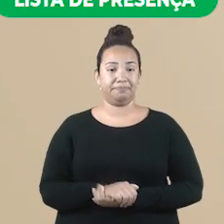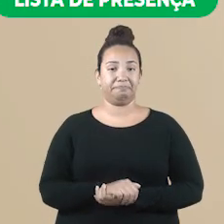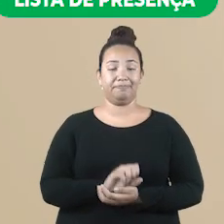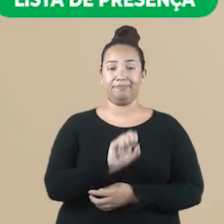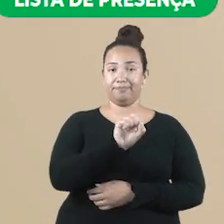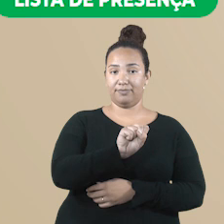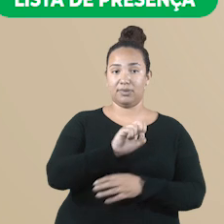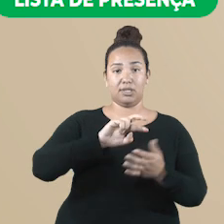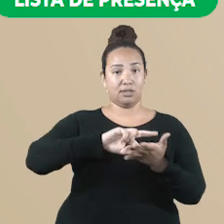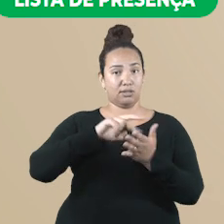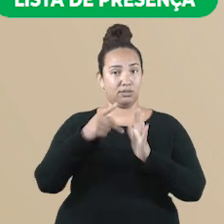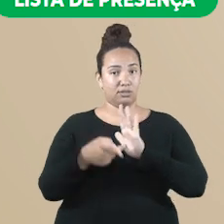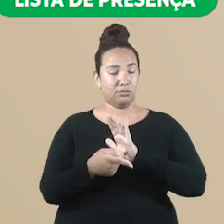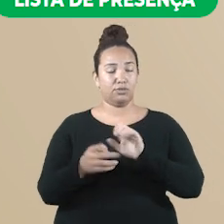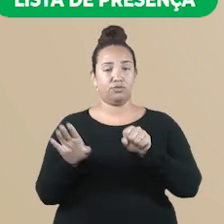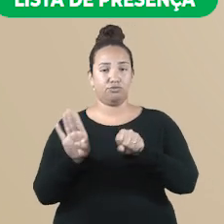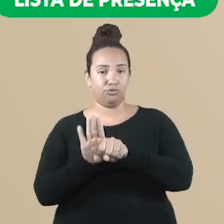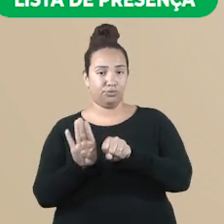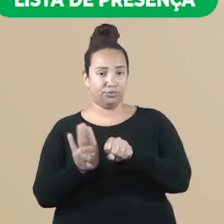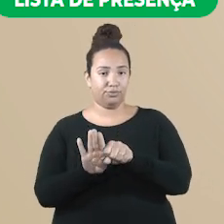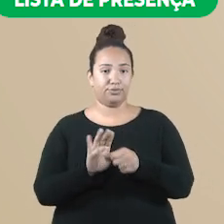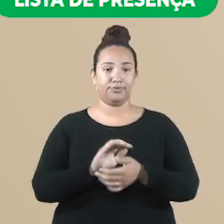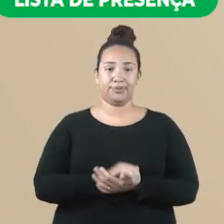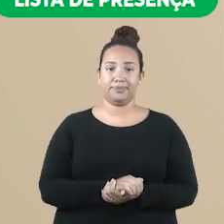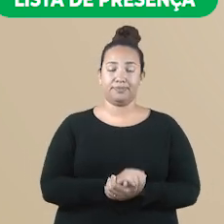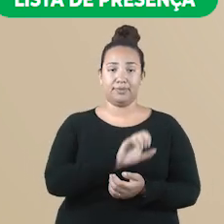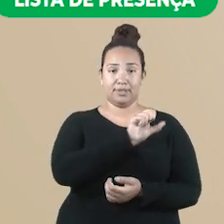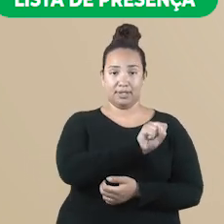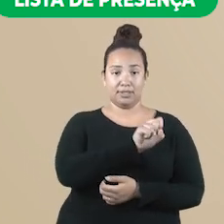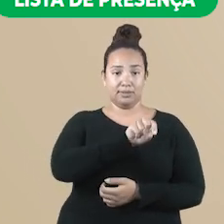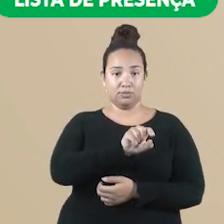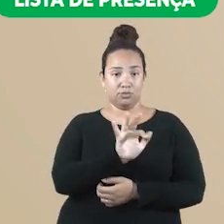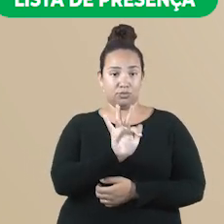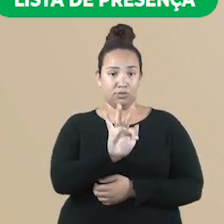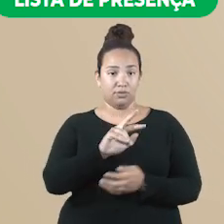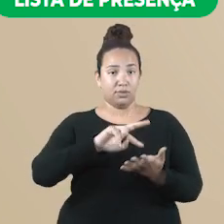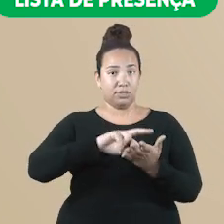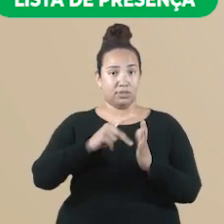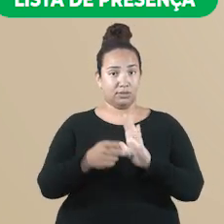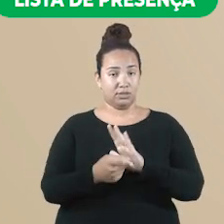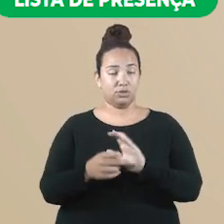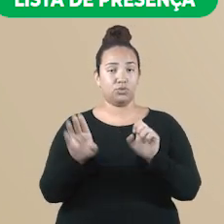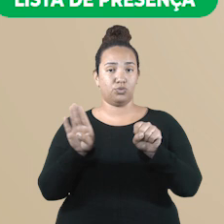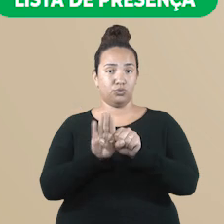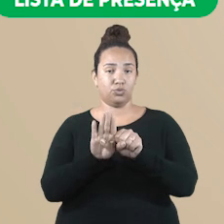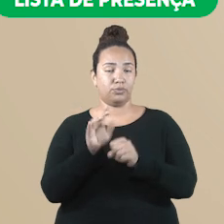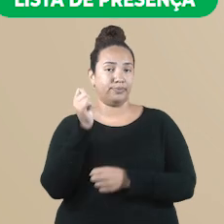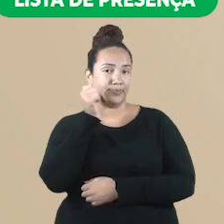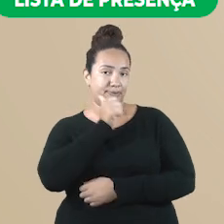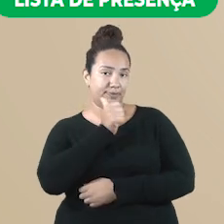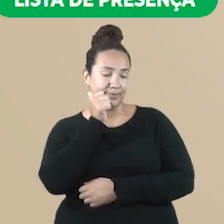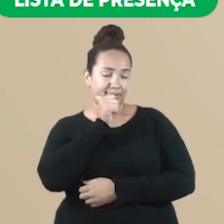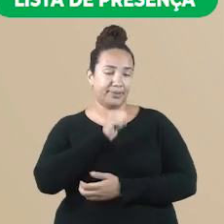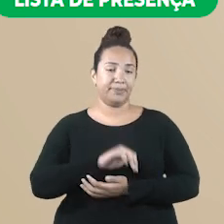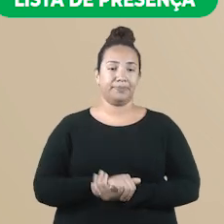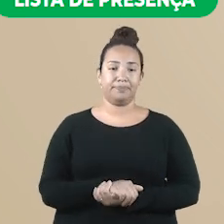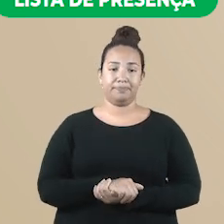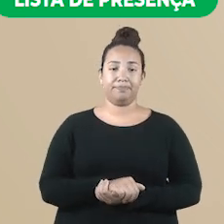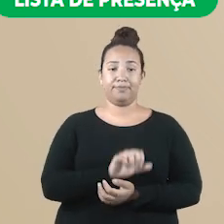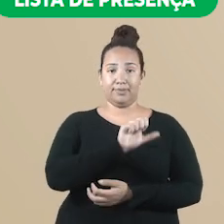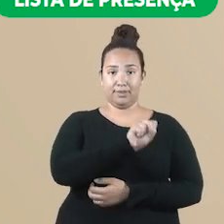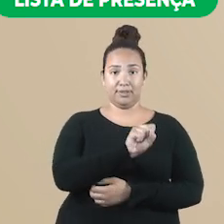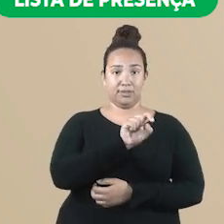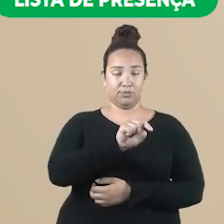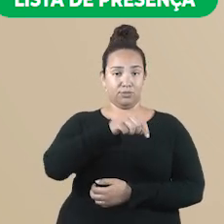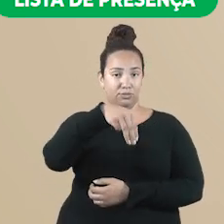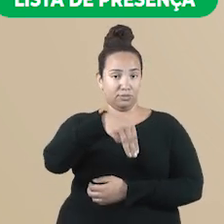Aqui, S significa substantivo. SF significa substantivo